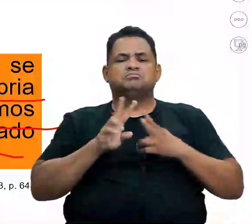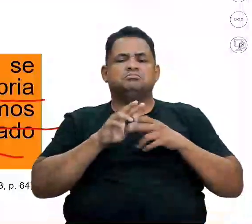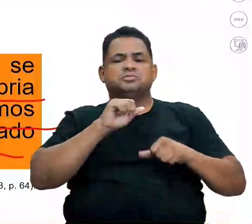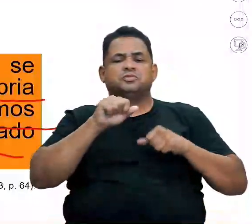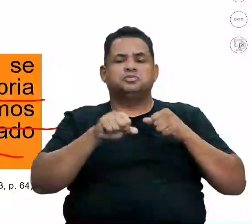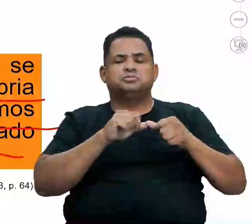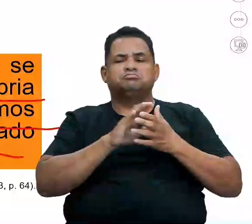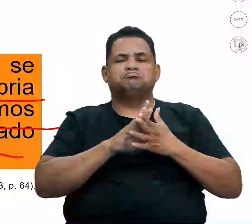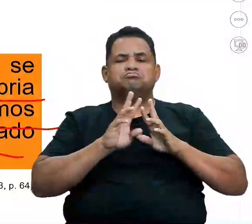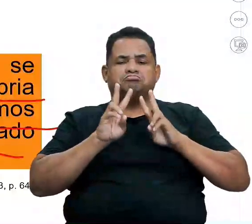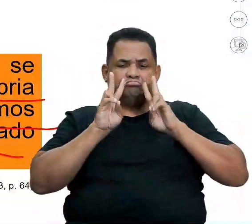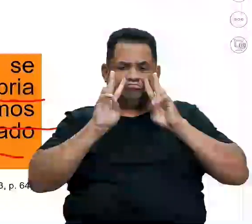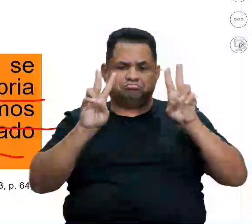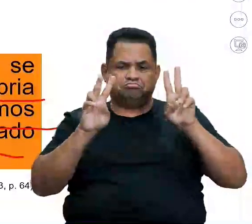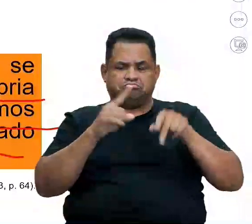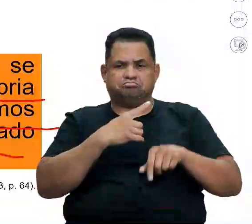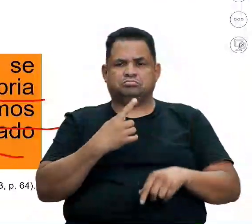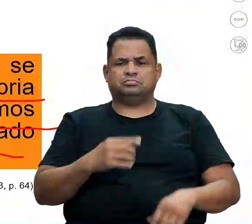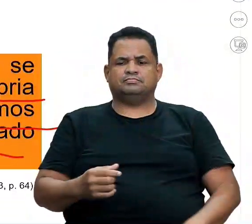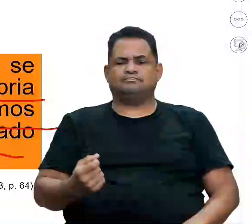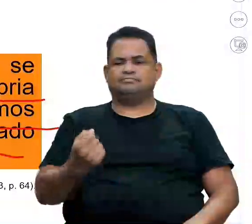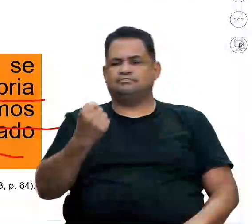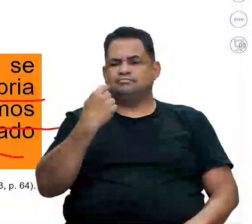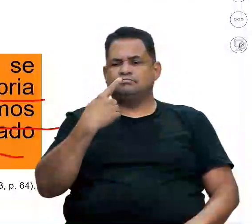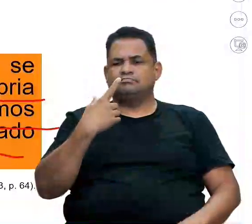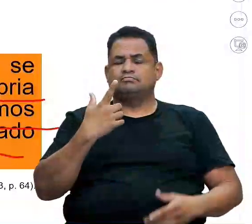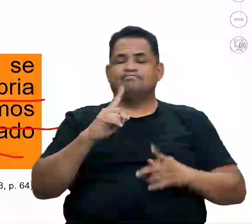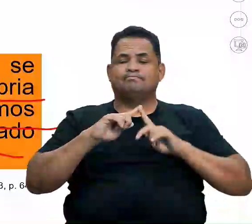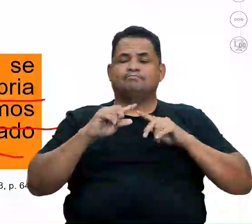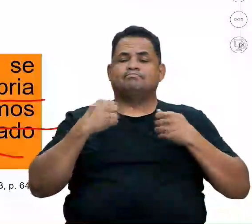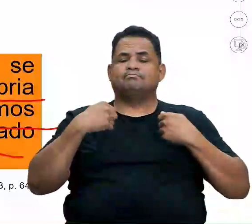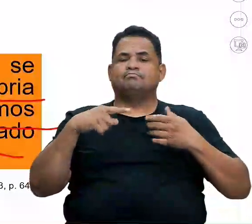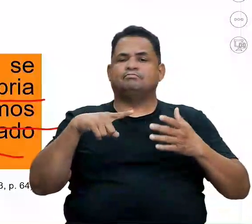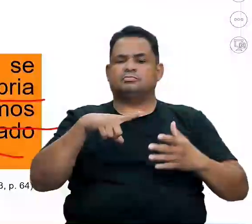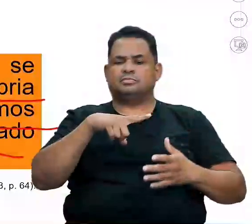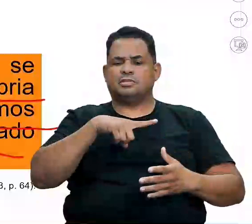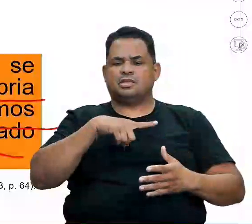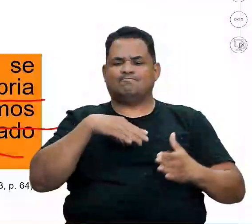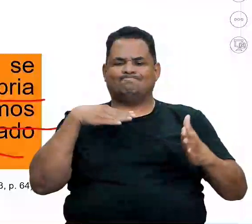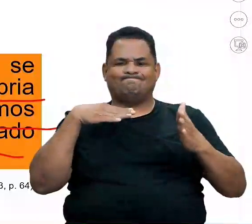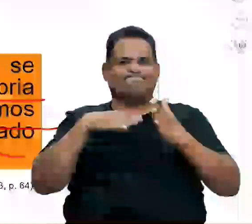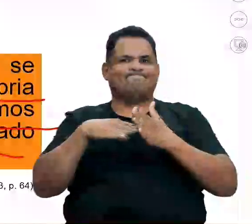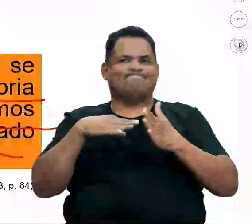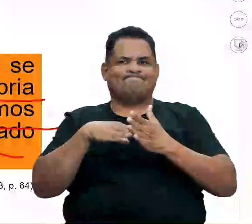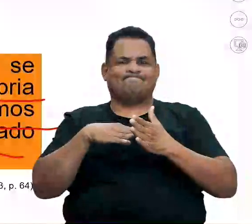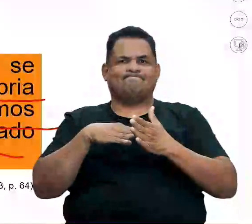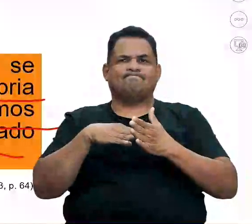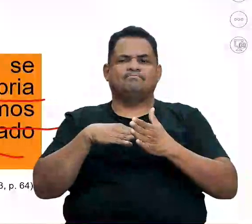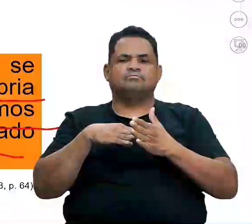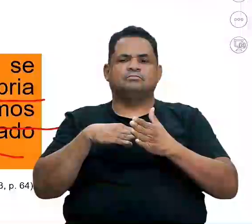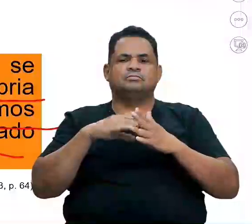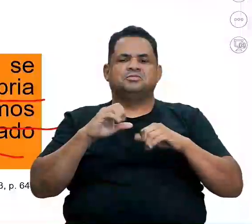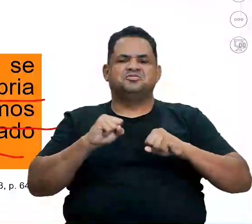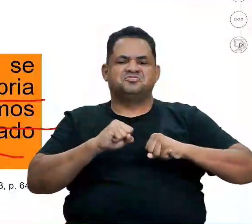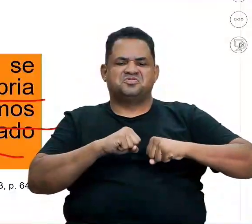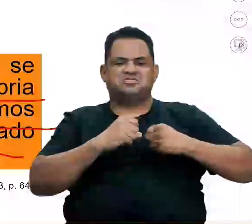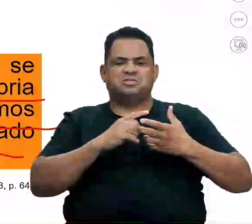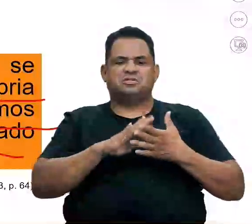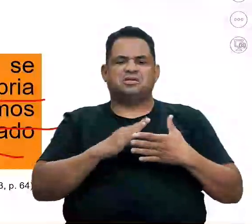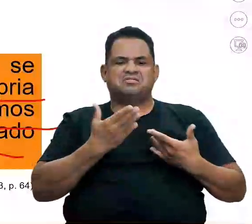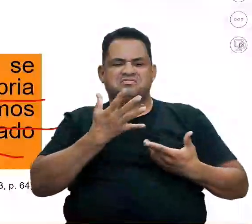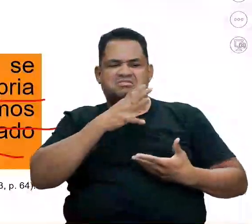nós. Mas aí esse estranhamento ele tem um limite, né? Quando ele se transforma em repúdio, aquilo que eu